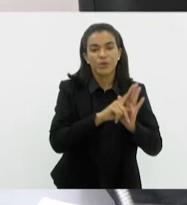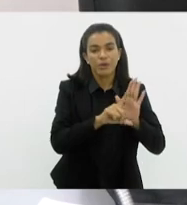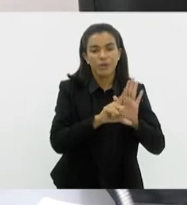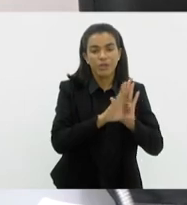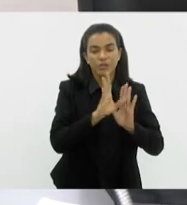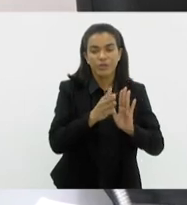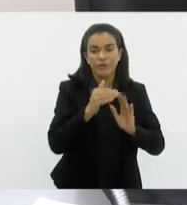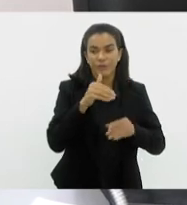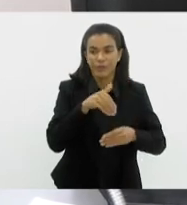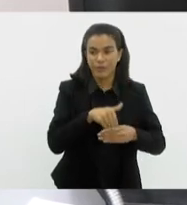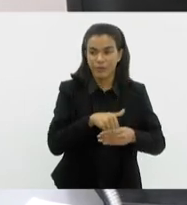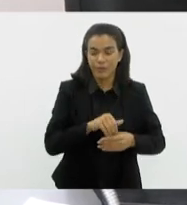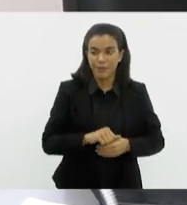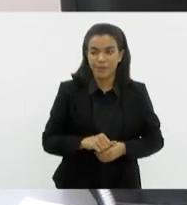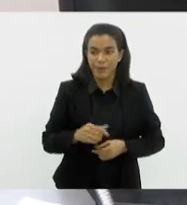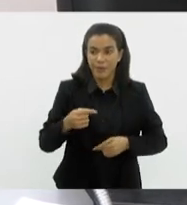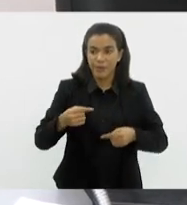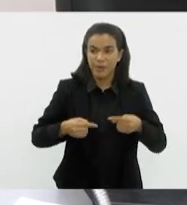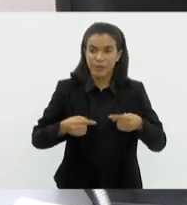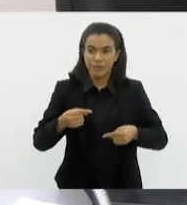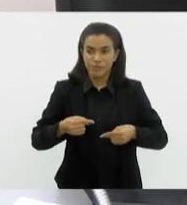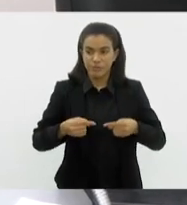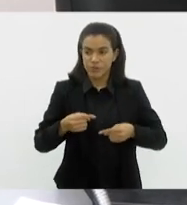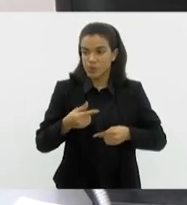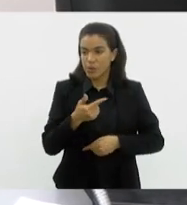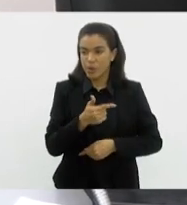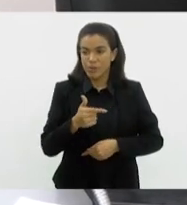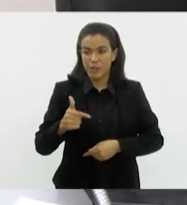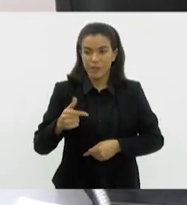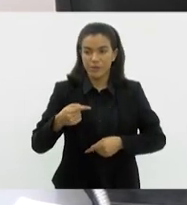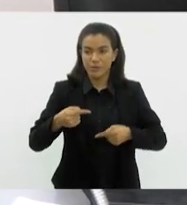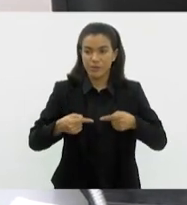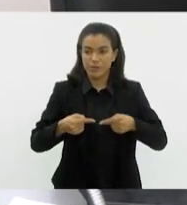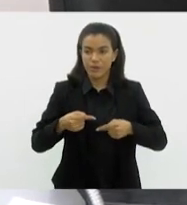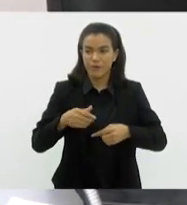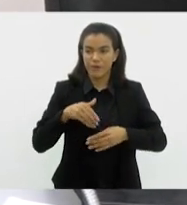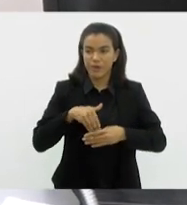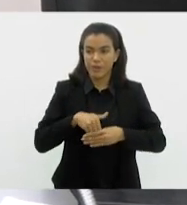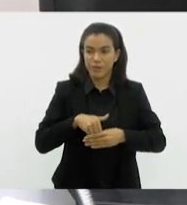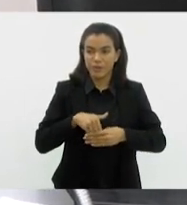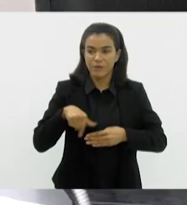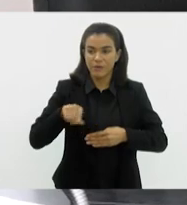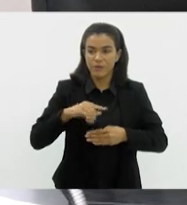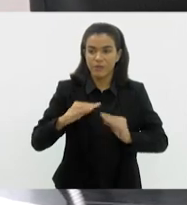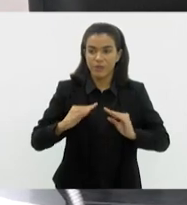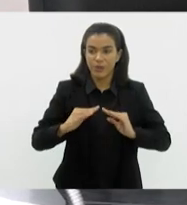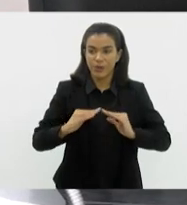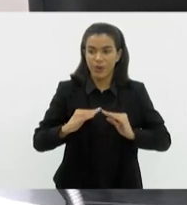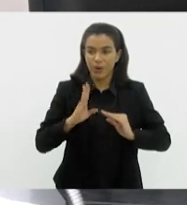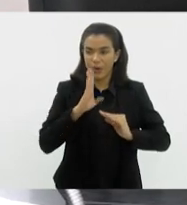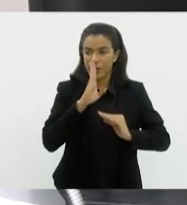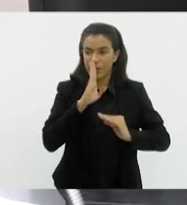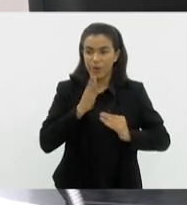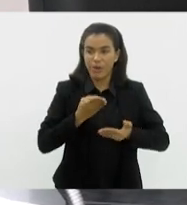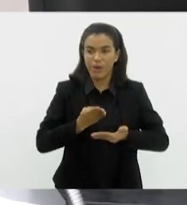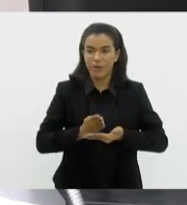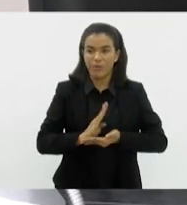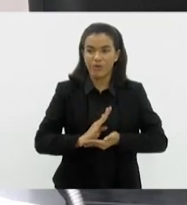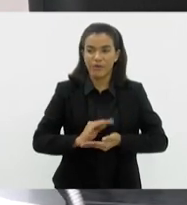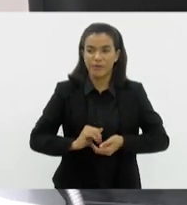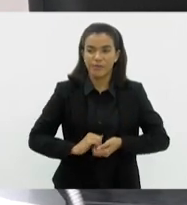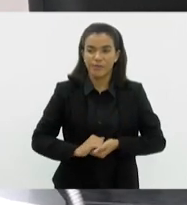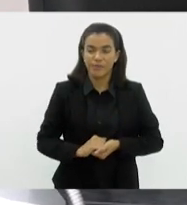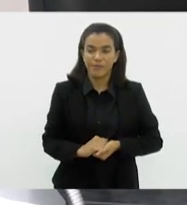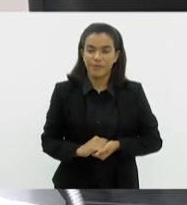individualizados. Em discussão, não havendo quem queira discutir, em votação, senhores que aprovam os pareceres originais.